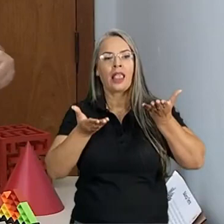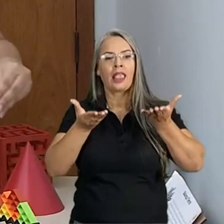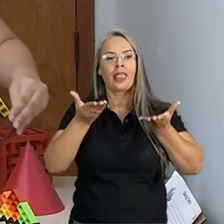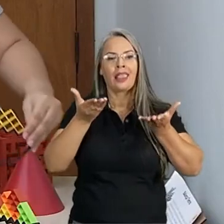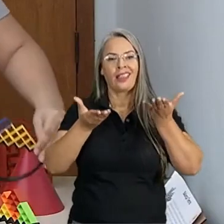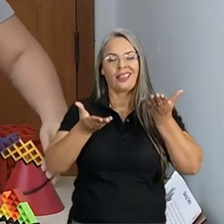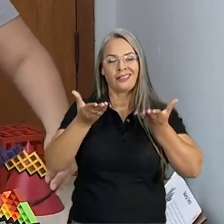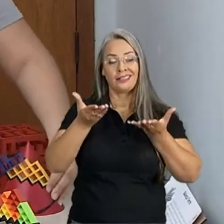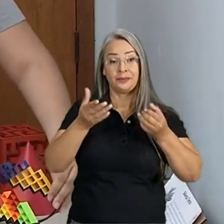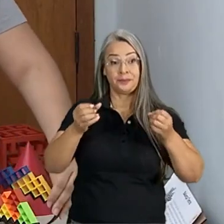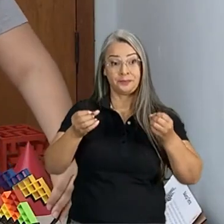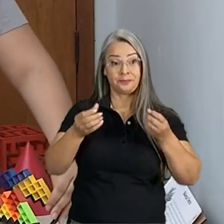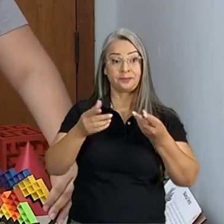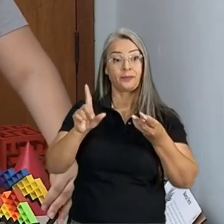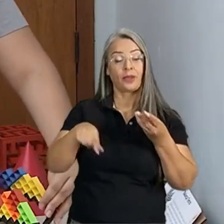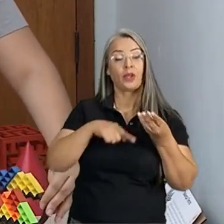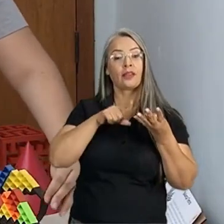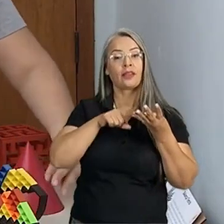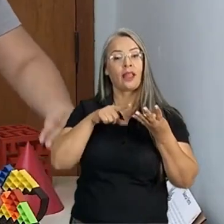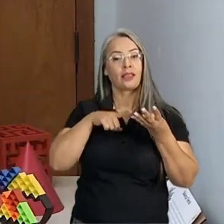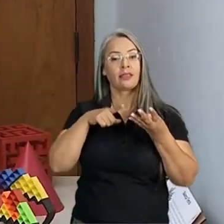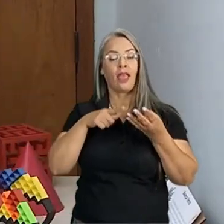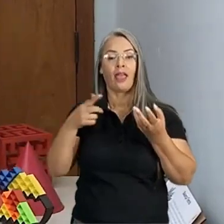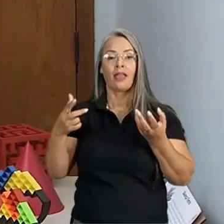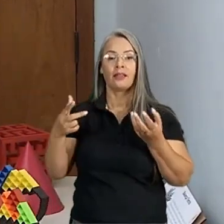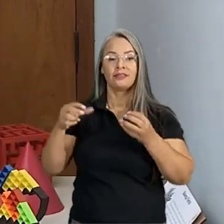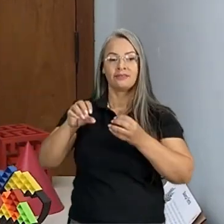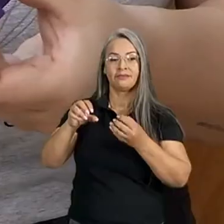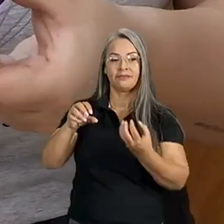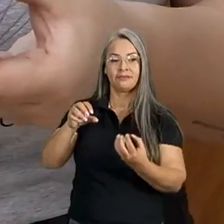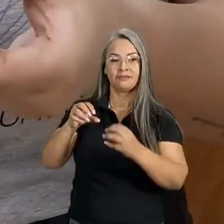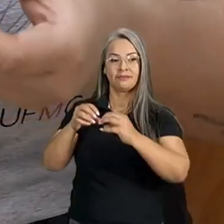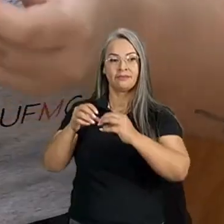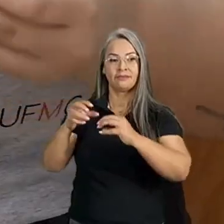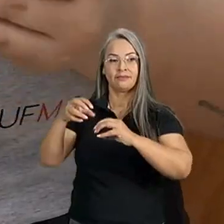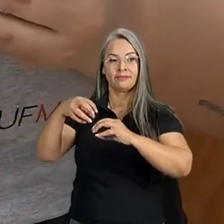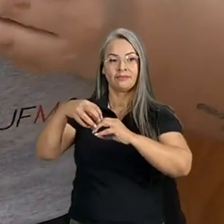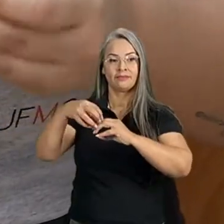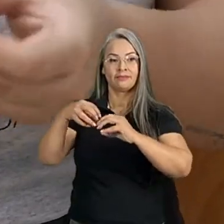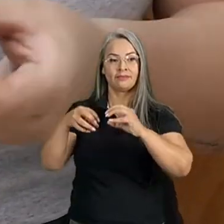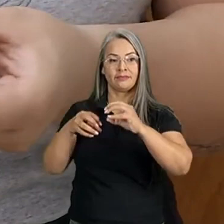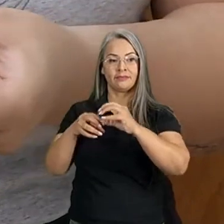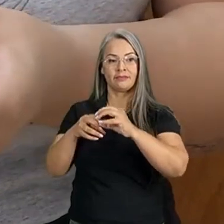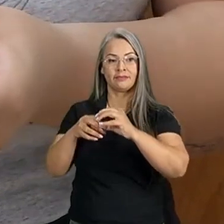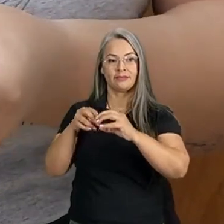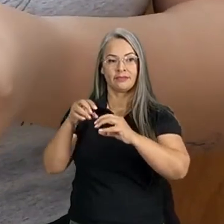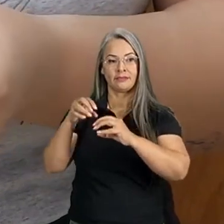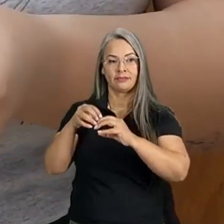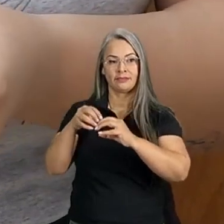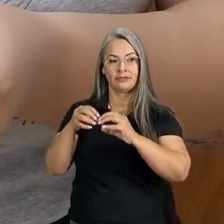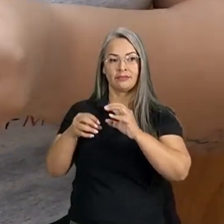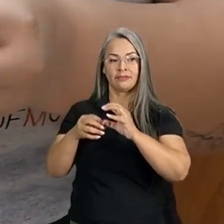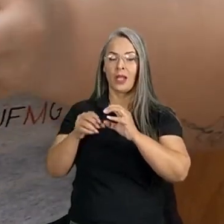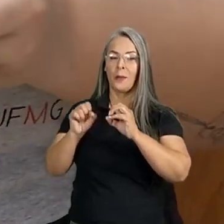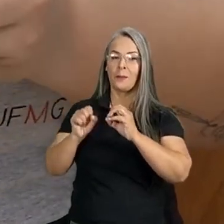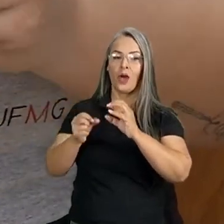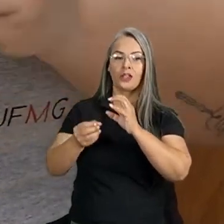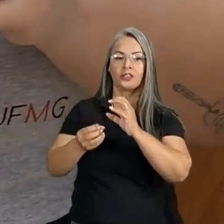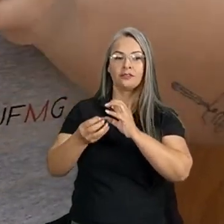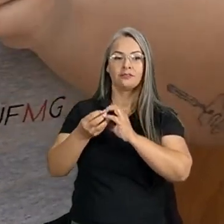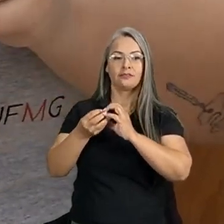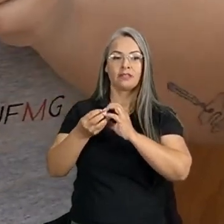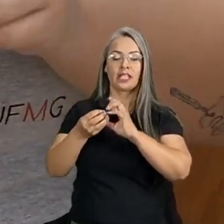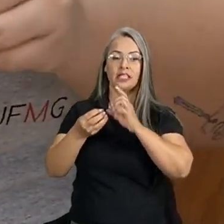além disso a gente tem muitos quebra-cabeças É como esse todo impressa em 3D que são várias peças que a gente pode montar e desmontar